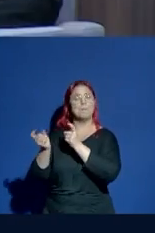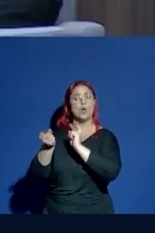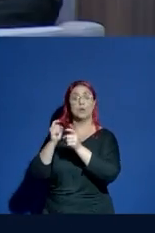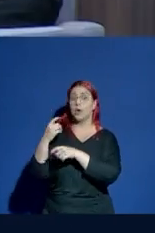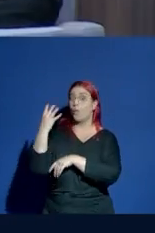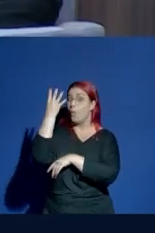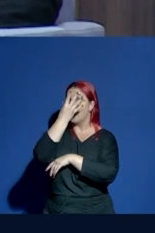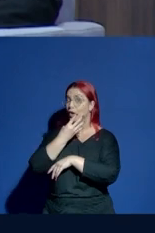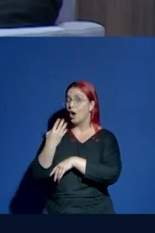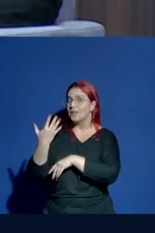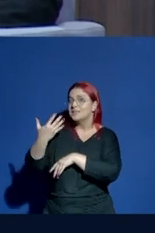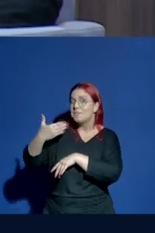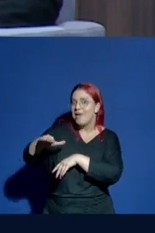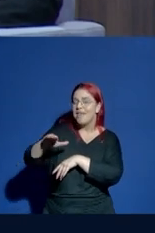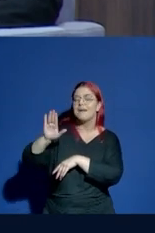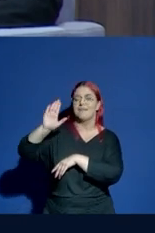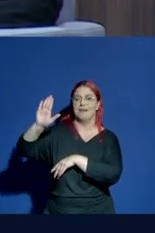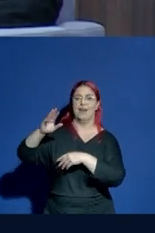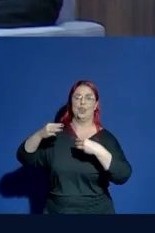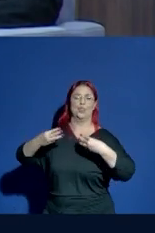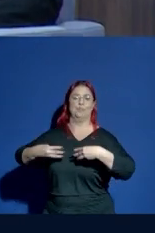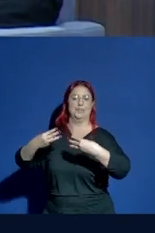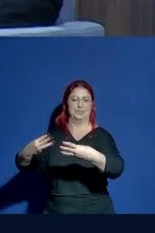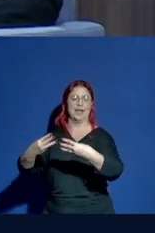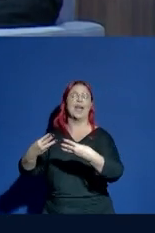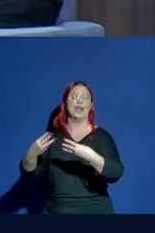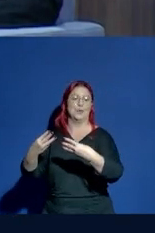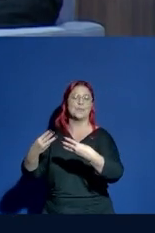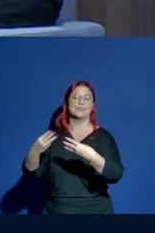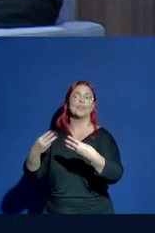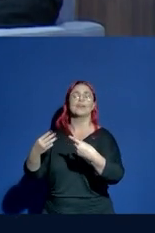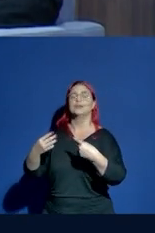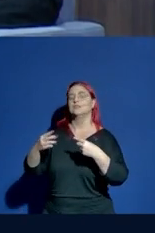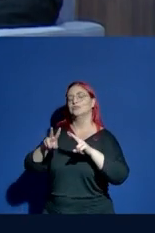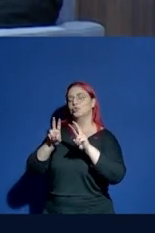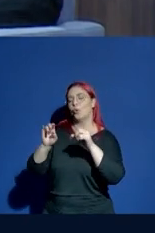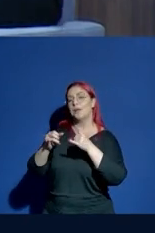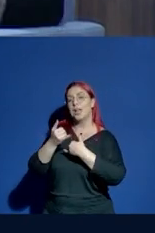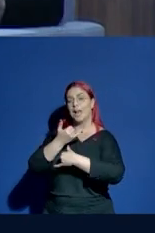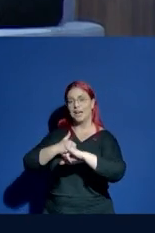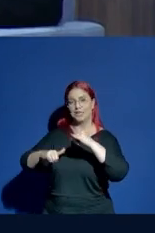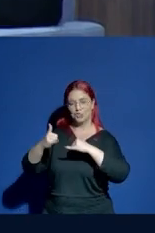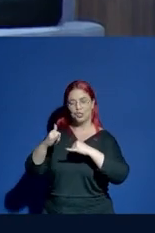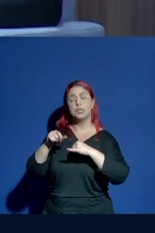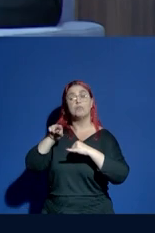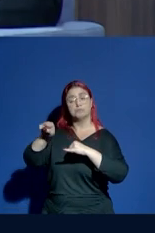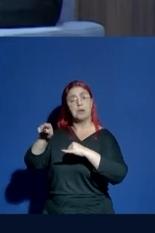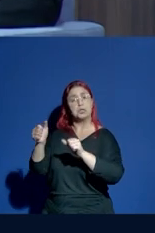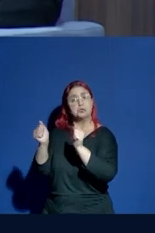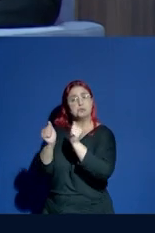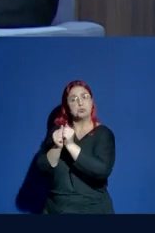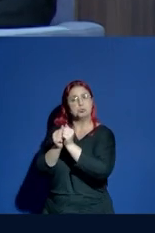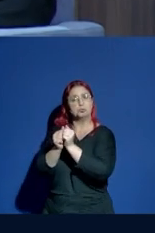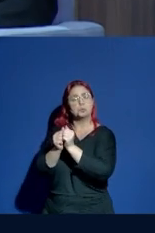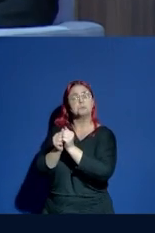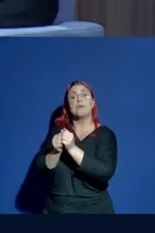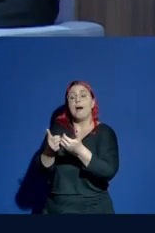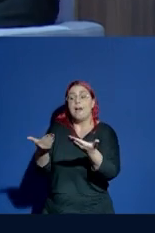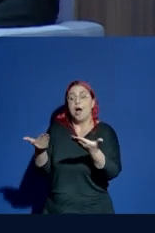de quatro horas e meia no ministério de minhas energia ele participou de toda a reunião onde nós aprovamos